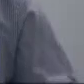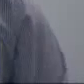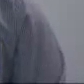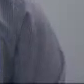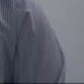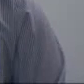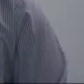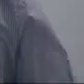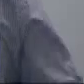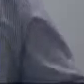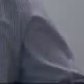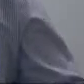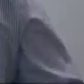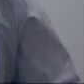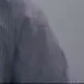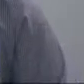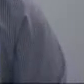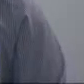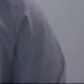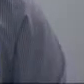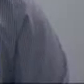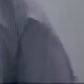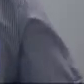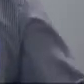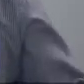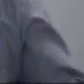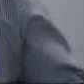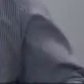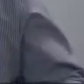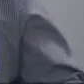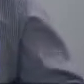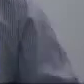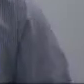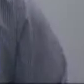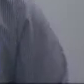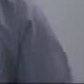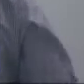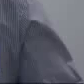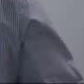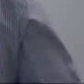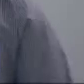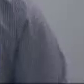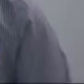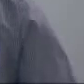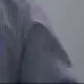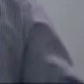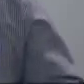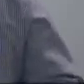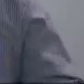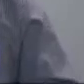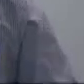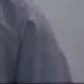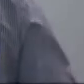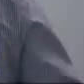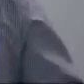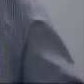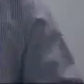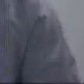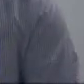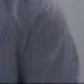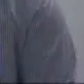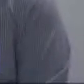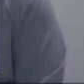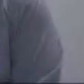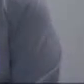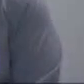Dores. Tem sido feito, as praças têm sido feita a capinação, andamos bastante na cidade, desde as 2 da tarde até as 6 e pouco da tarde.